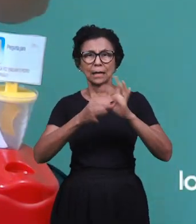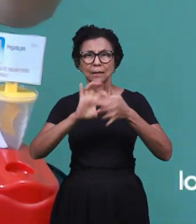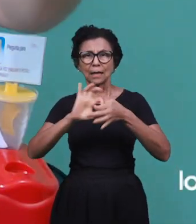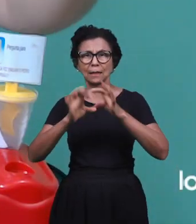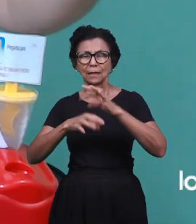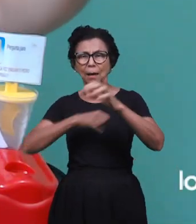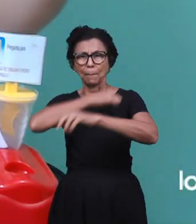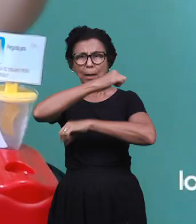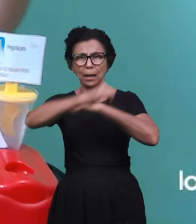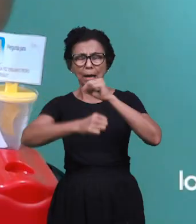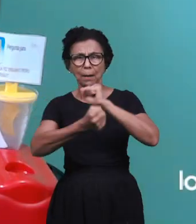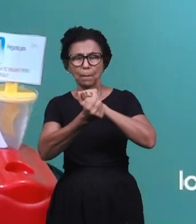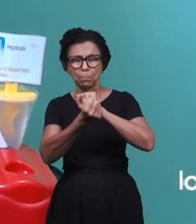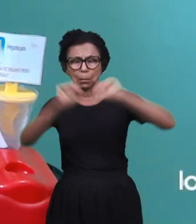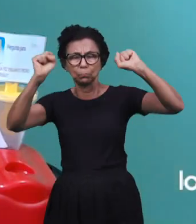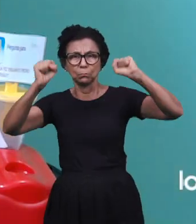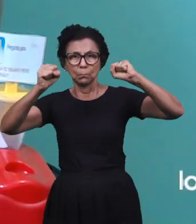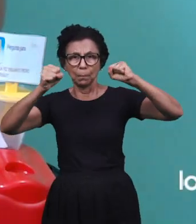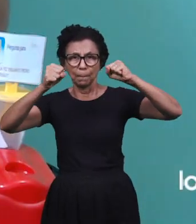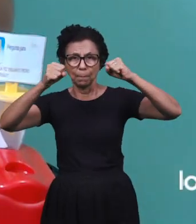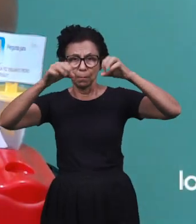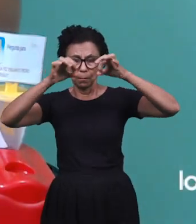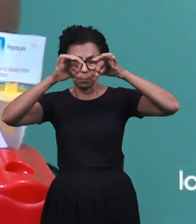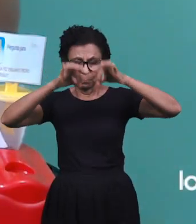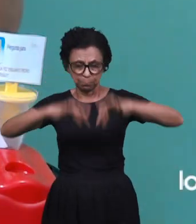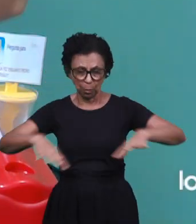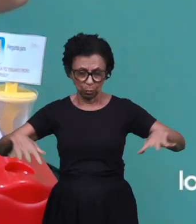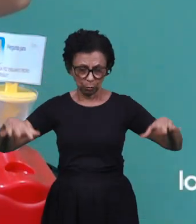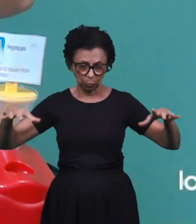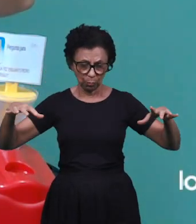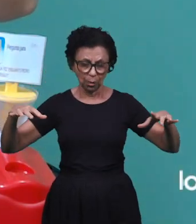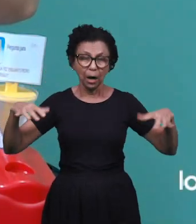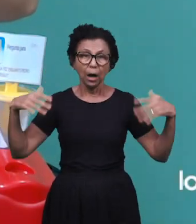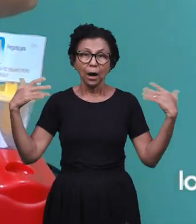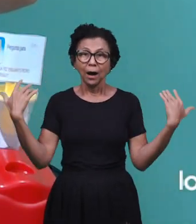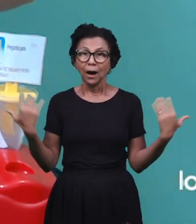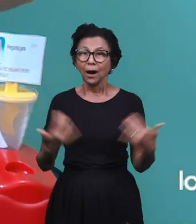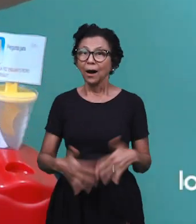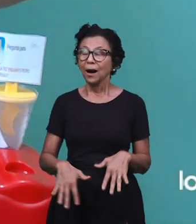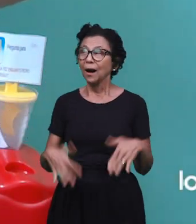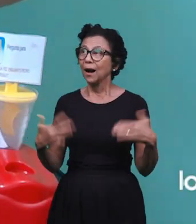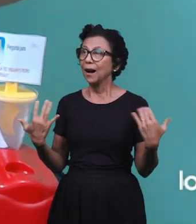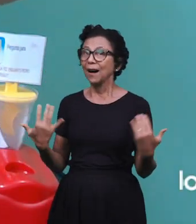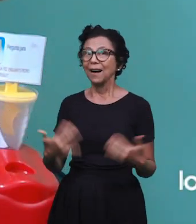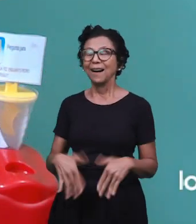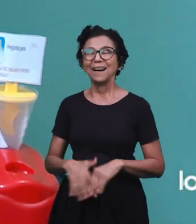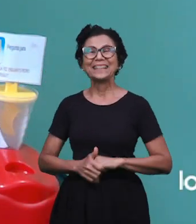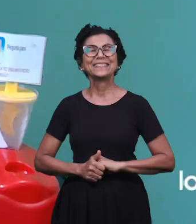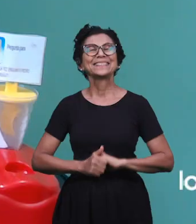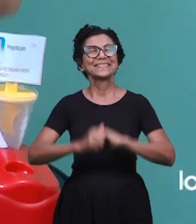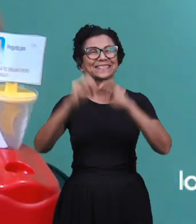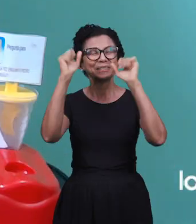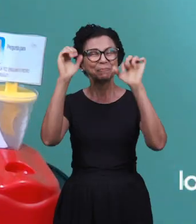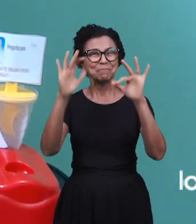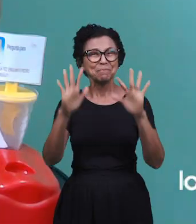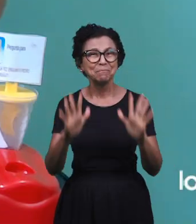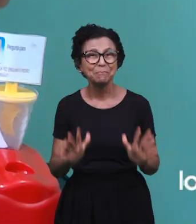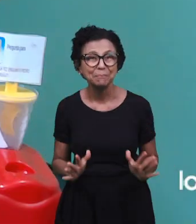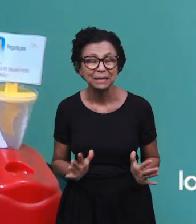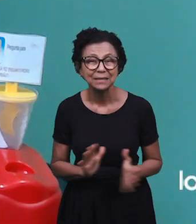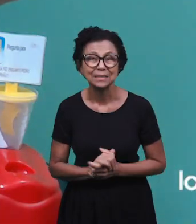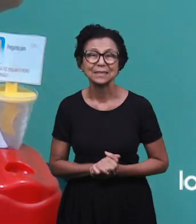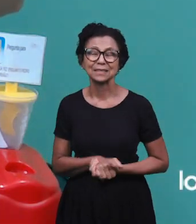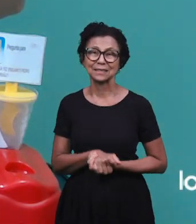e ele, de uma forma maravilhosa, foi solto pela bênção do Senhor. Isso mesmo, o Senhor enviou o seu anjo